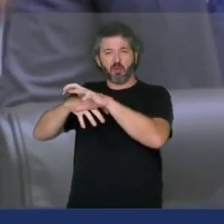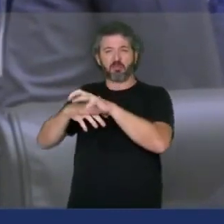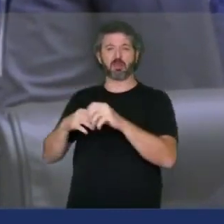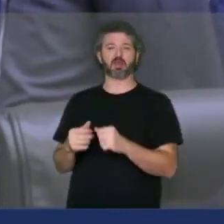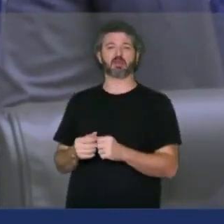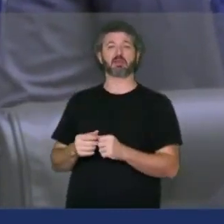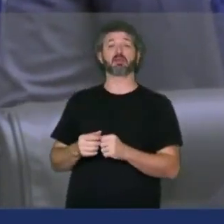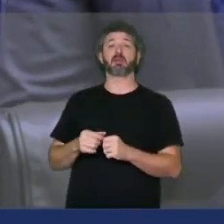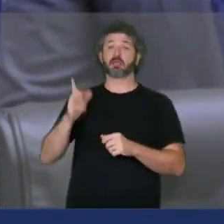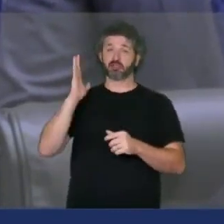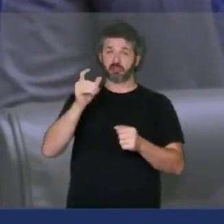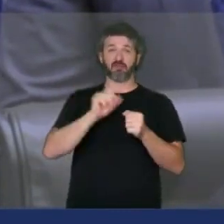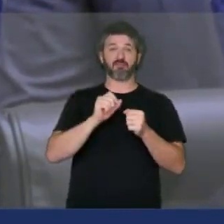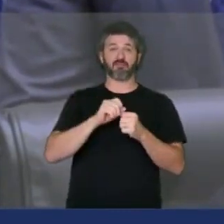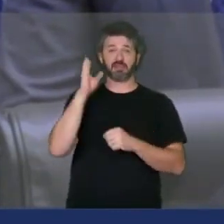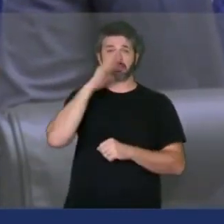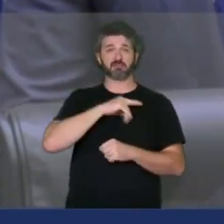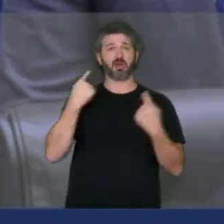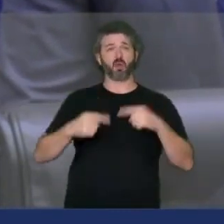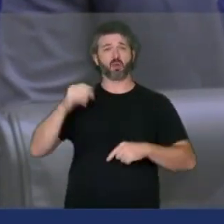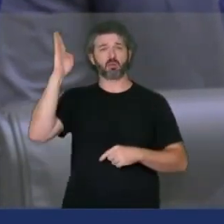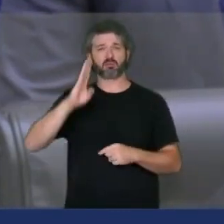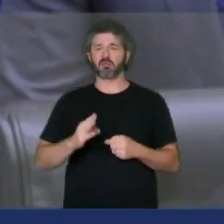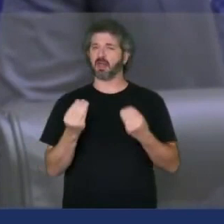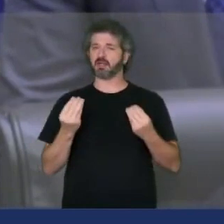mal já fizeram o nosso país